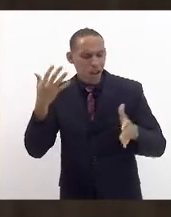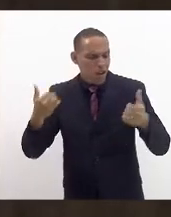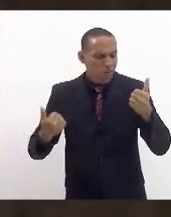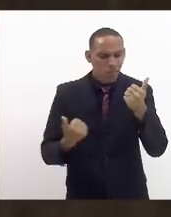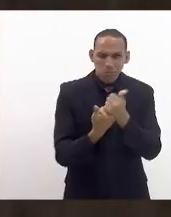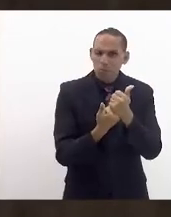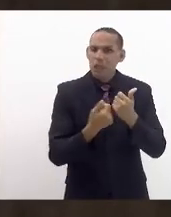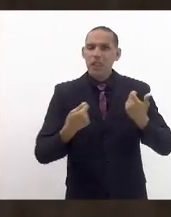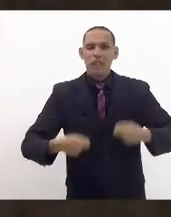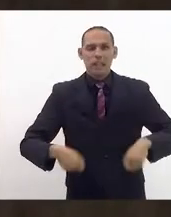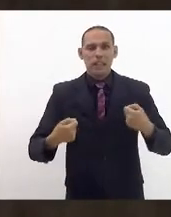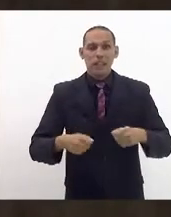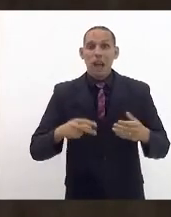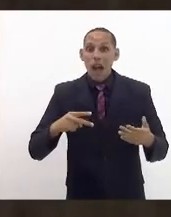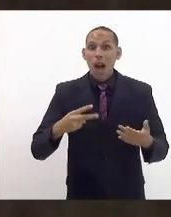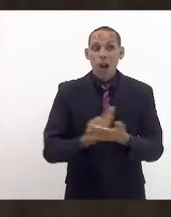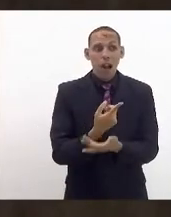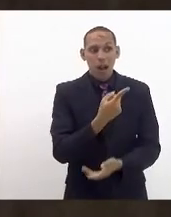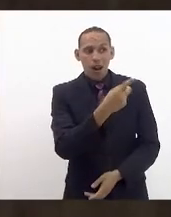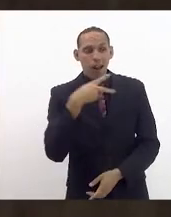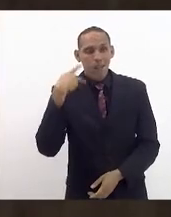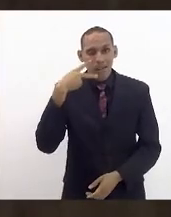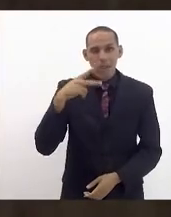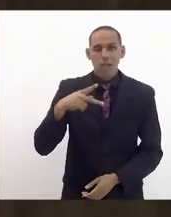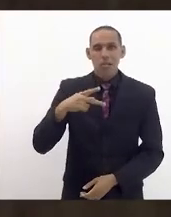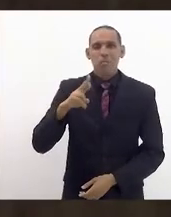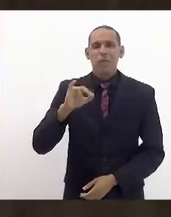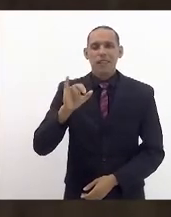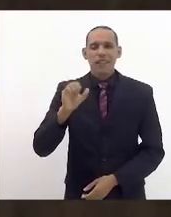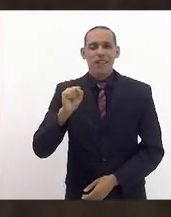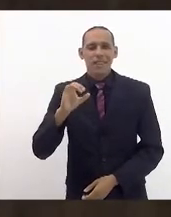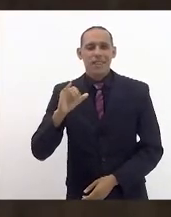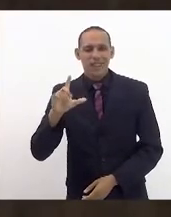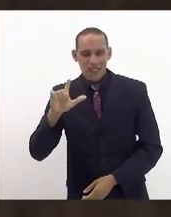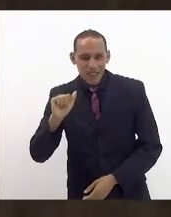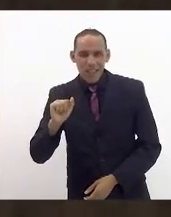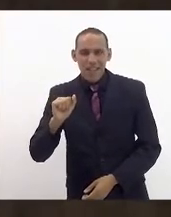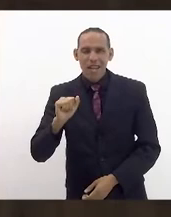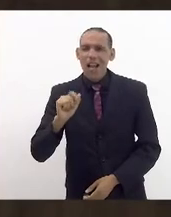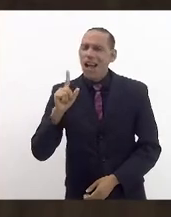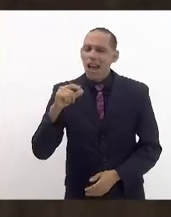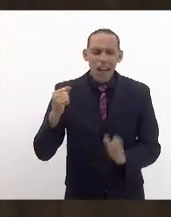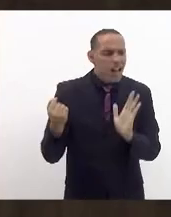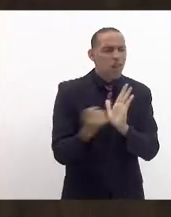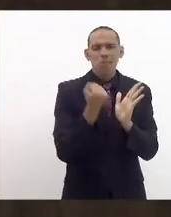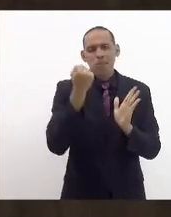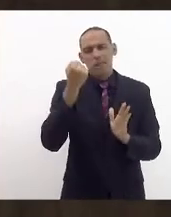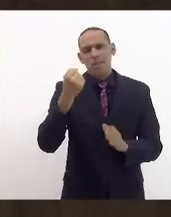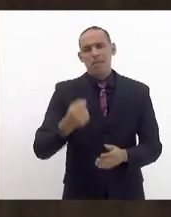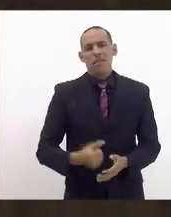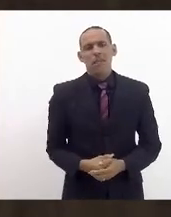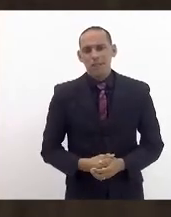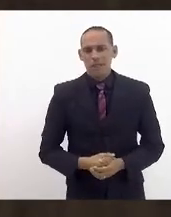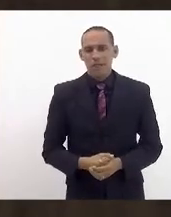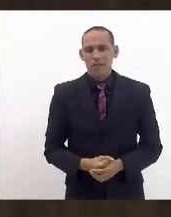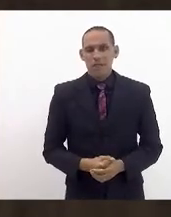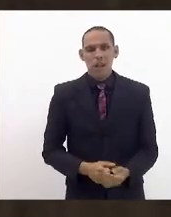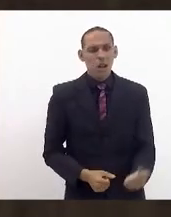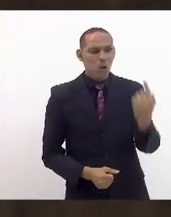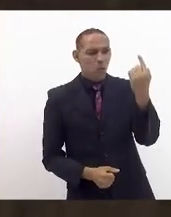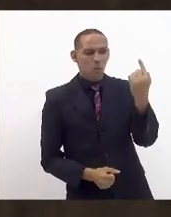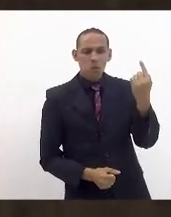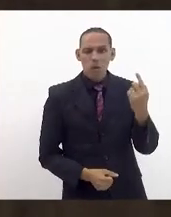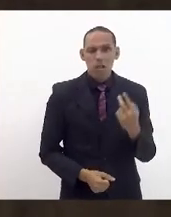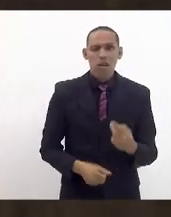O que aconteceu com a vereadora Priscila é emblemático demais, né? A única